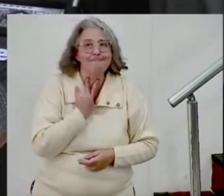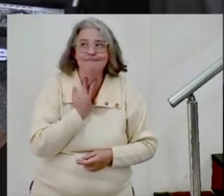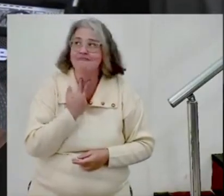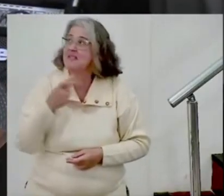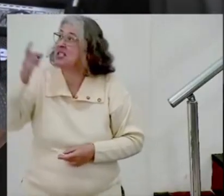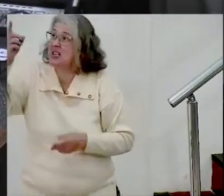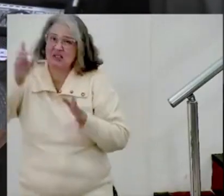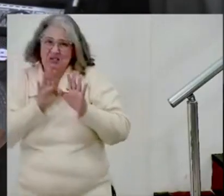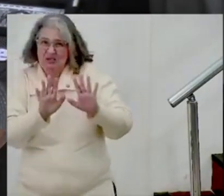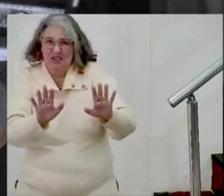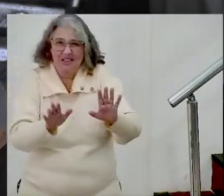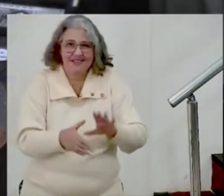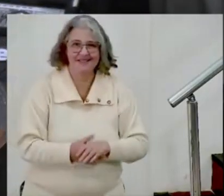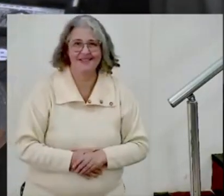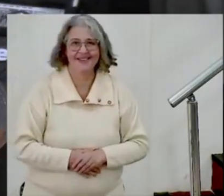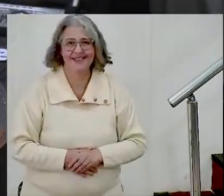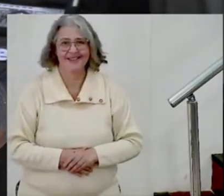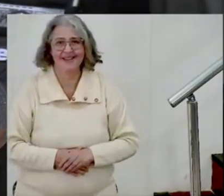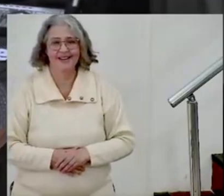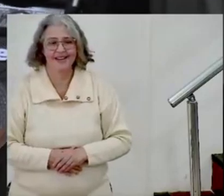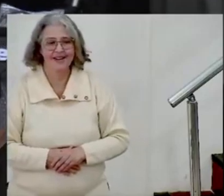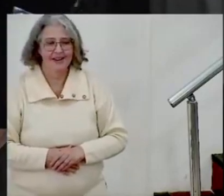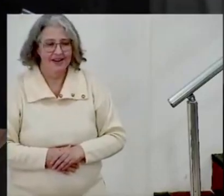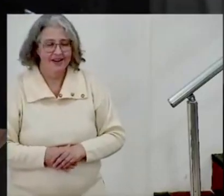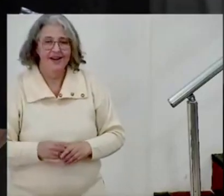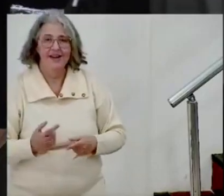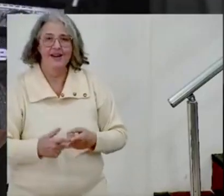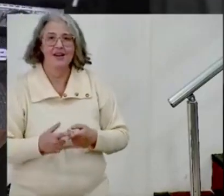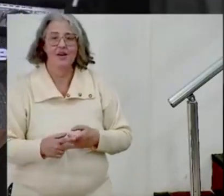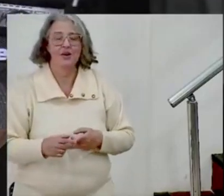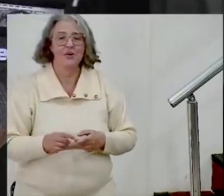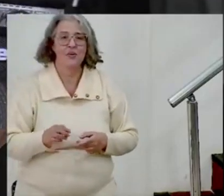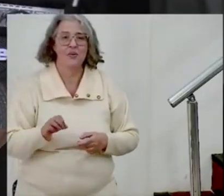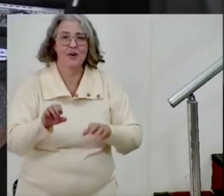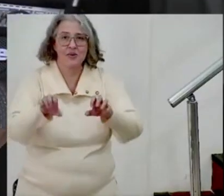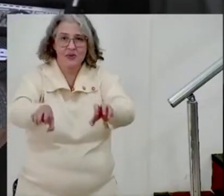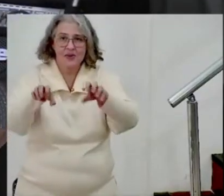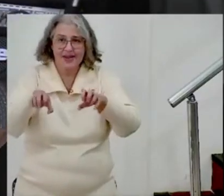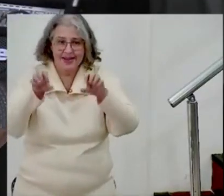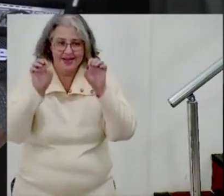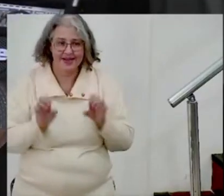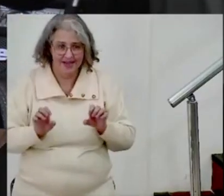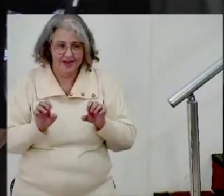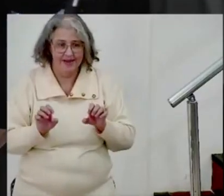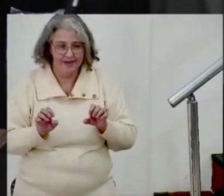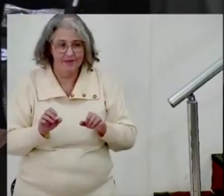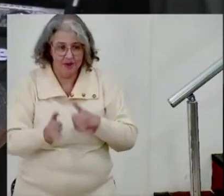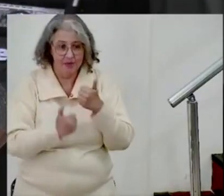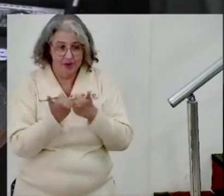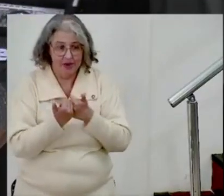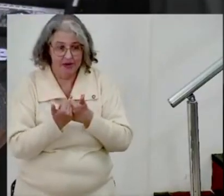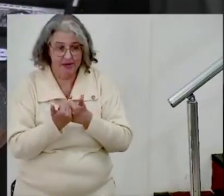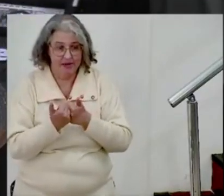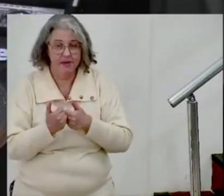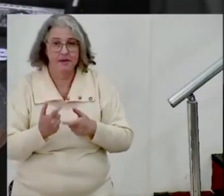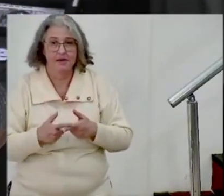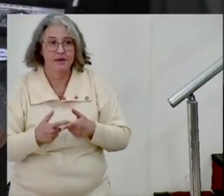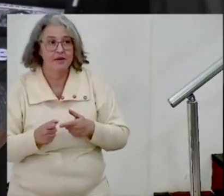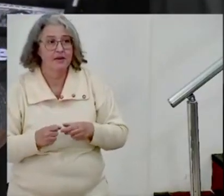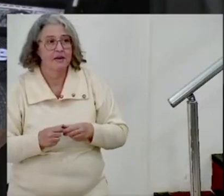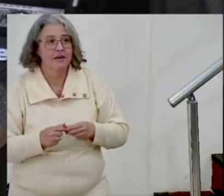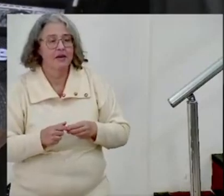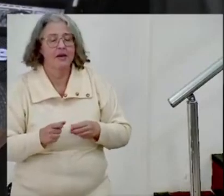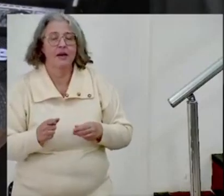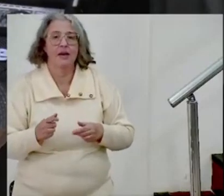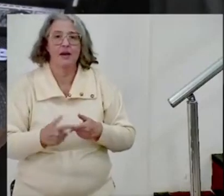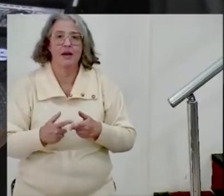ele escreve no cilindro de Senaqueribe, né? Quanto a Ezequias, o judeu, ele não se submeteu ao meu jugo. Sitiei suas cidades